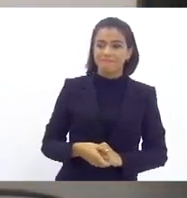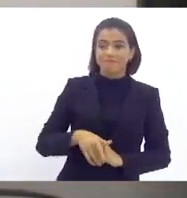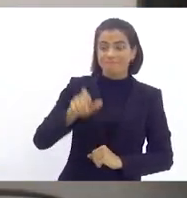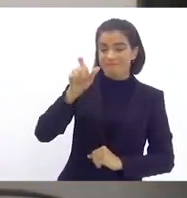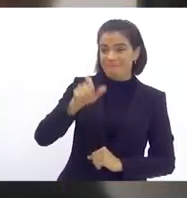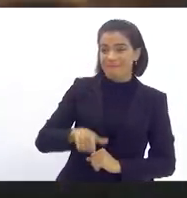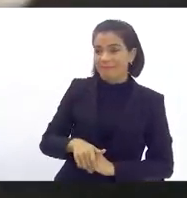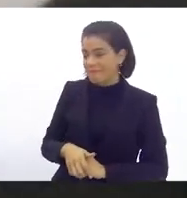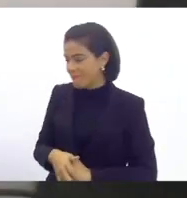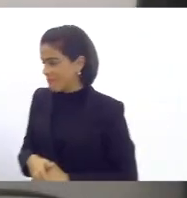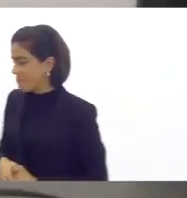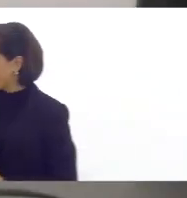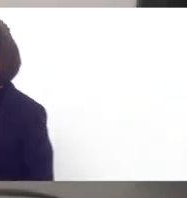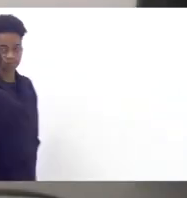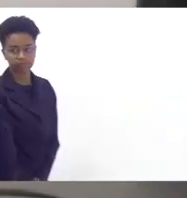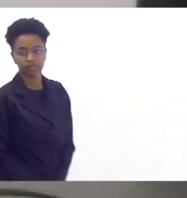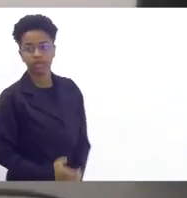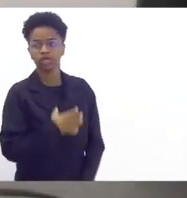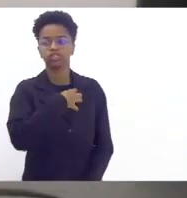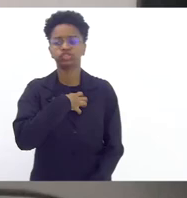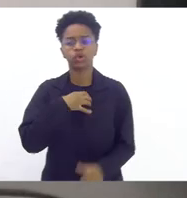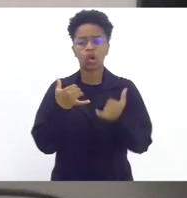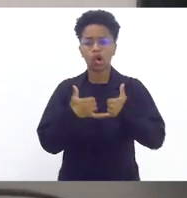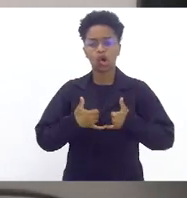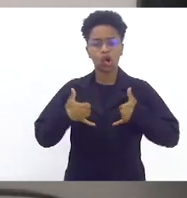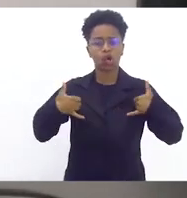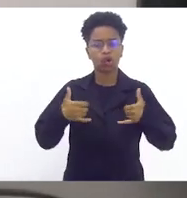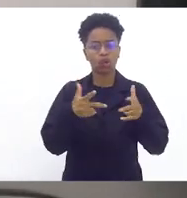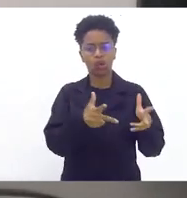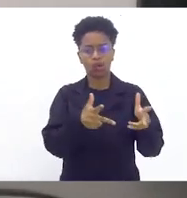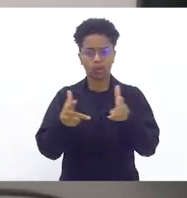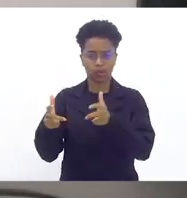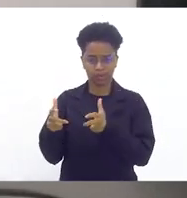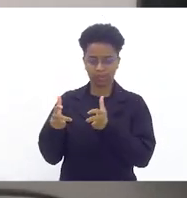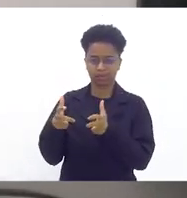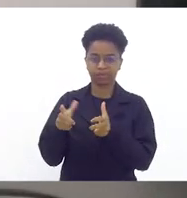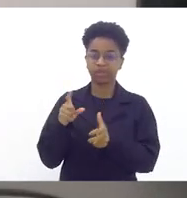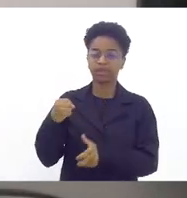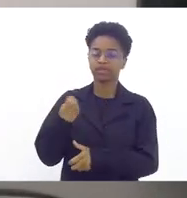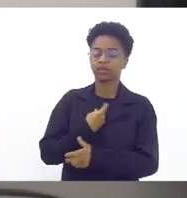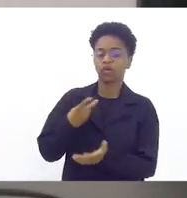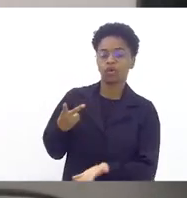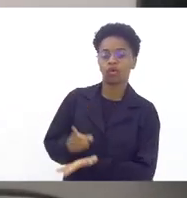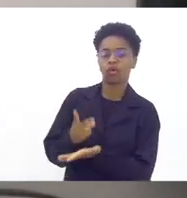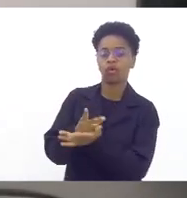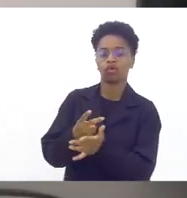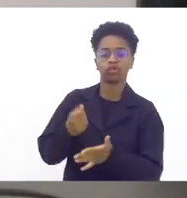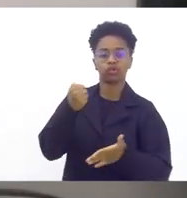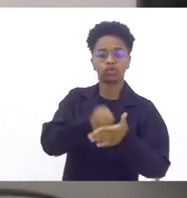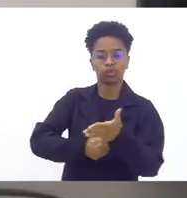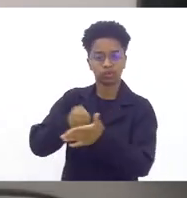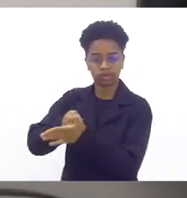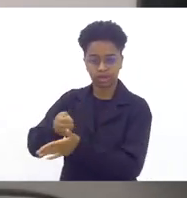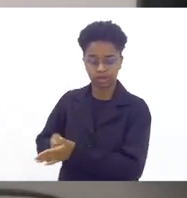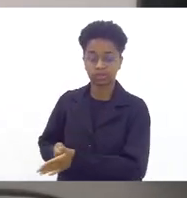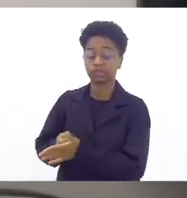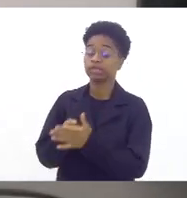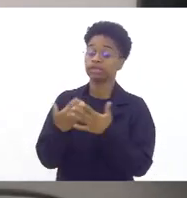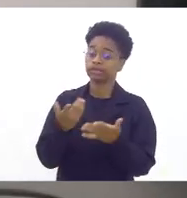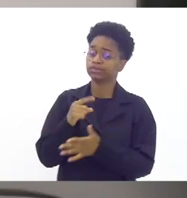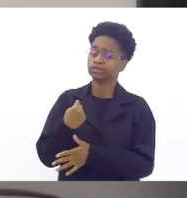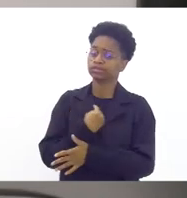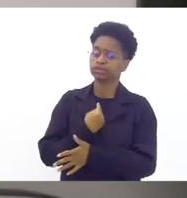tem muito orgulho de olhar e ver que a gente continua lutando, como eles sempre lutaram. Nós